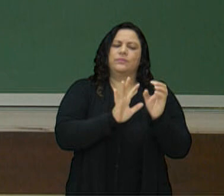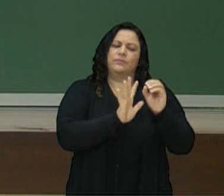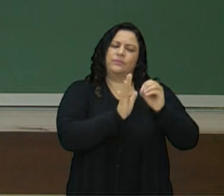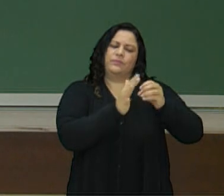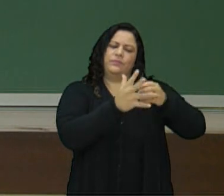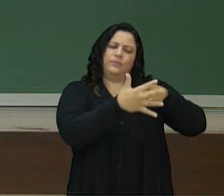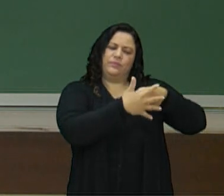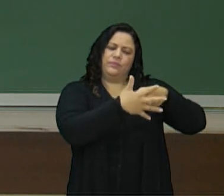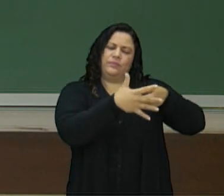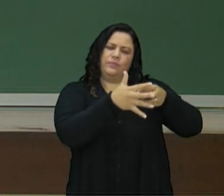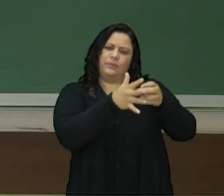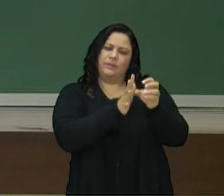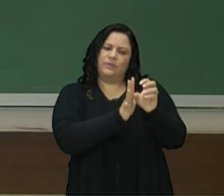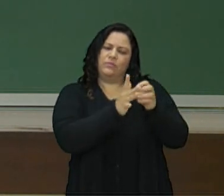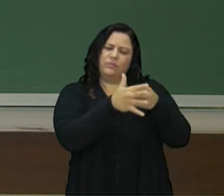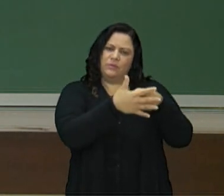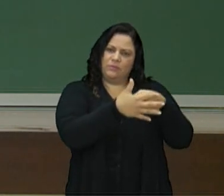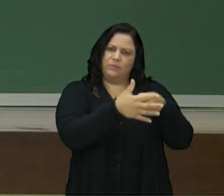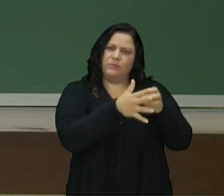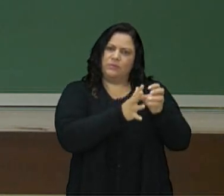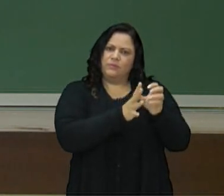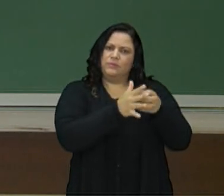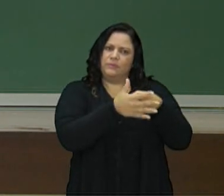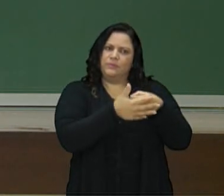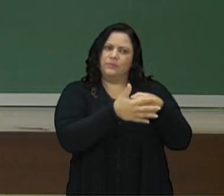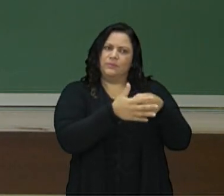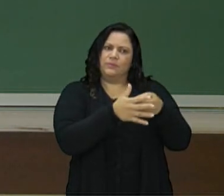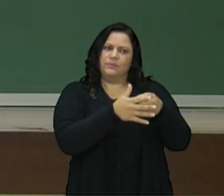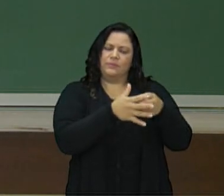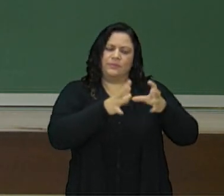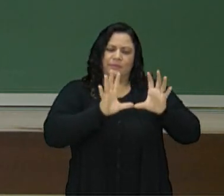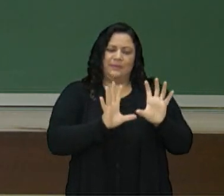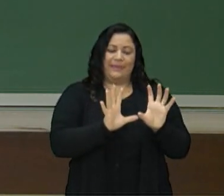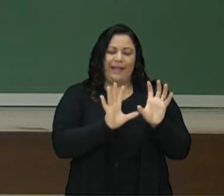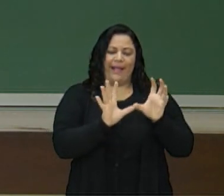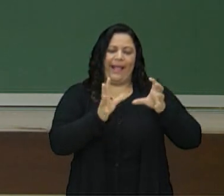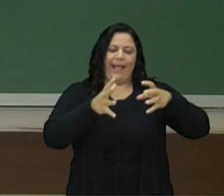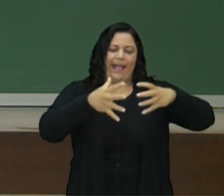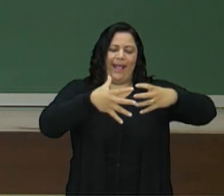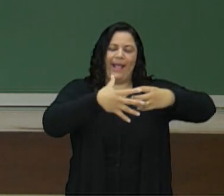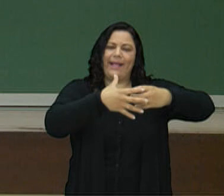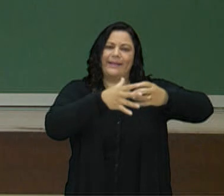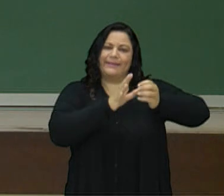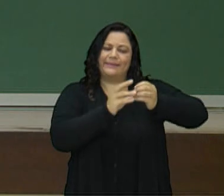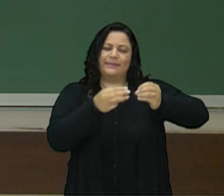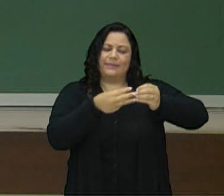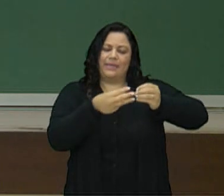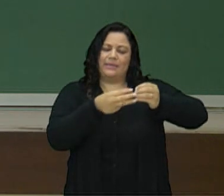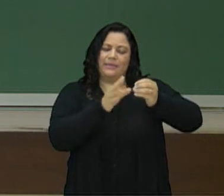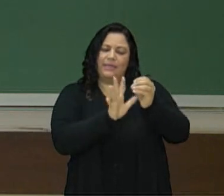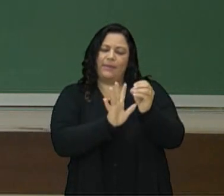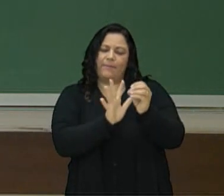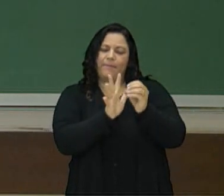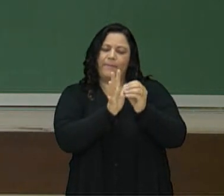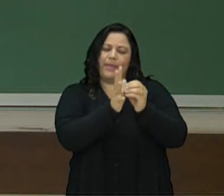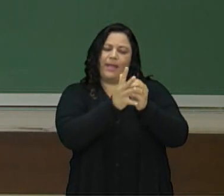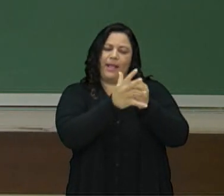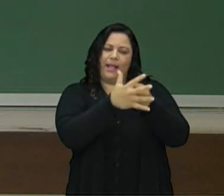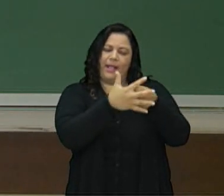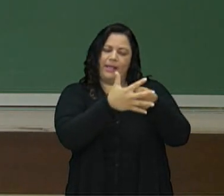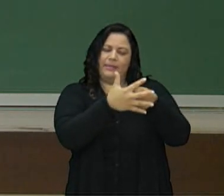uma expansão do retículo endoplasmático. Então, o retículo endoplasmático se expande e forma uma membrana. Lá dentro fica o